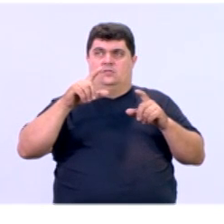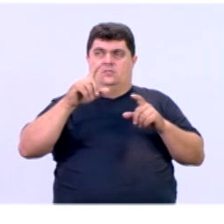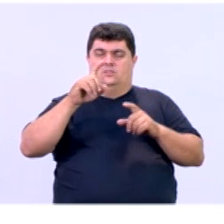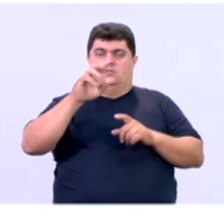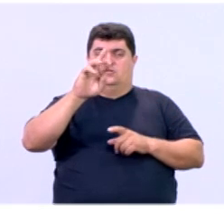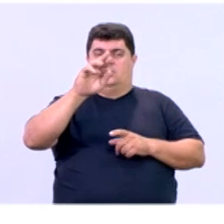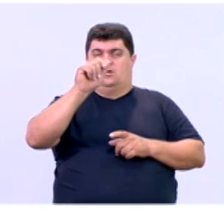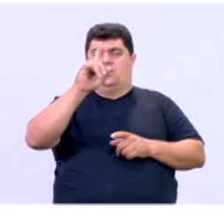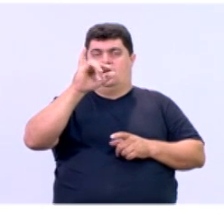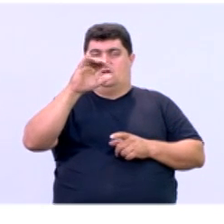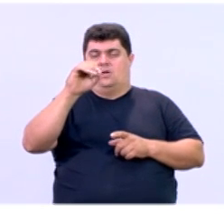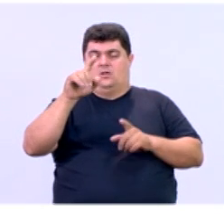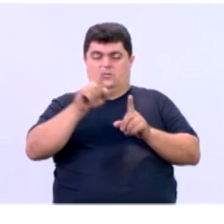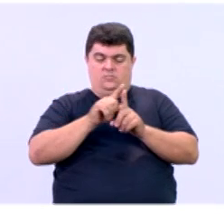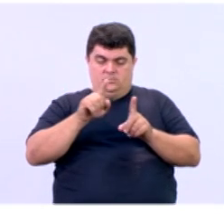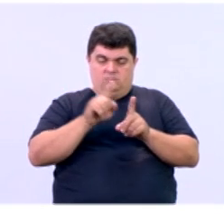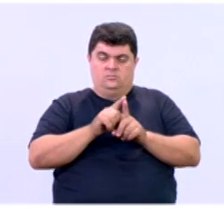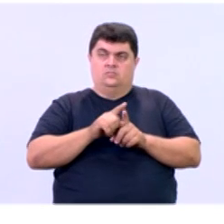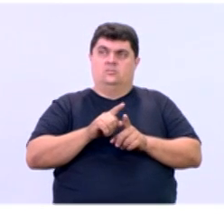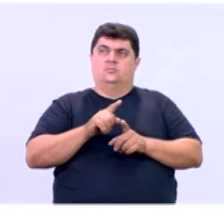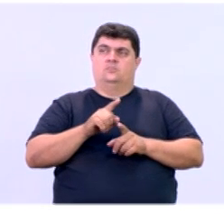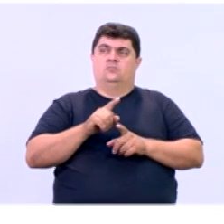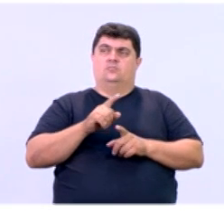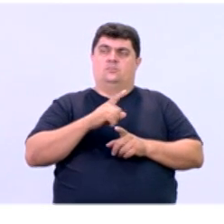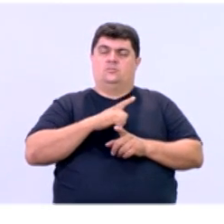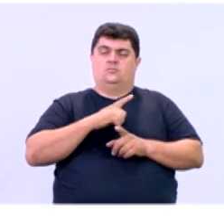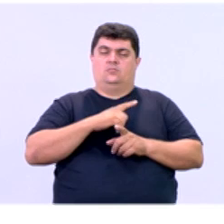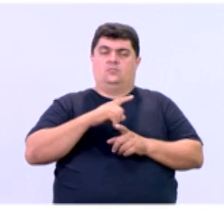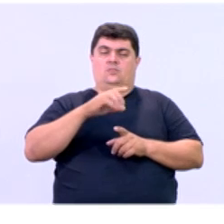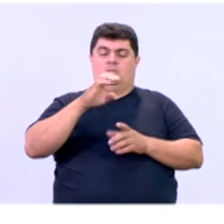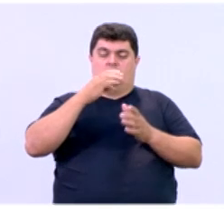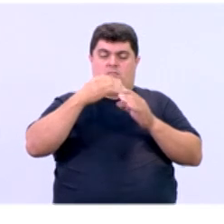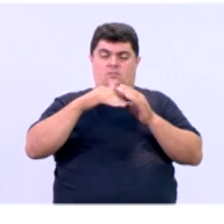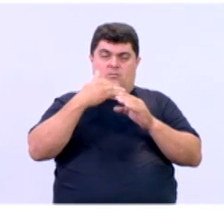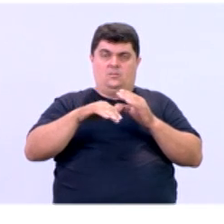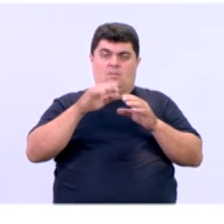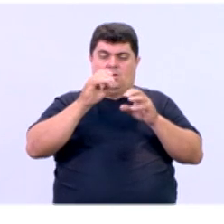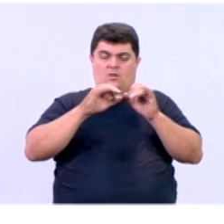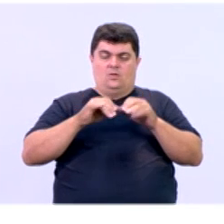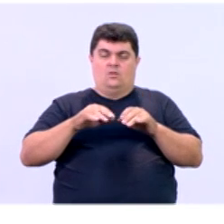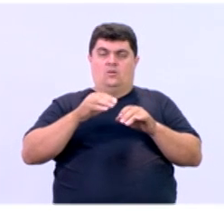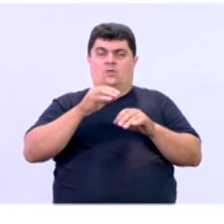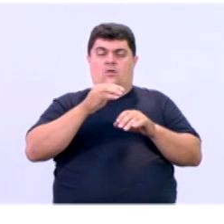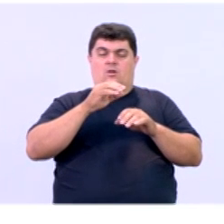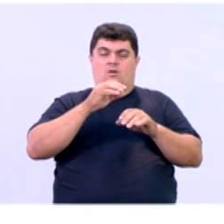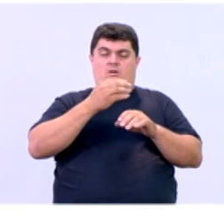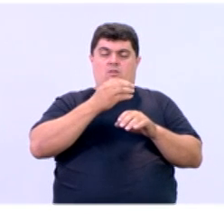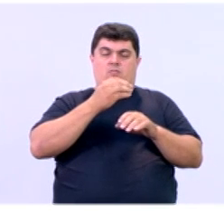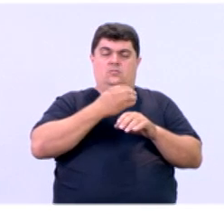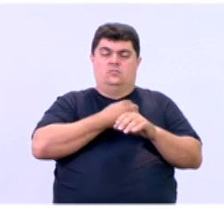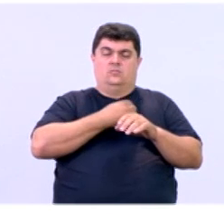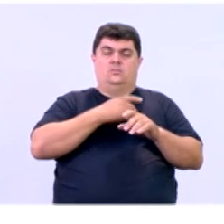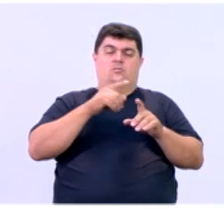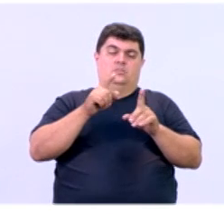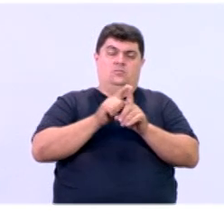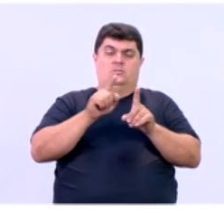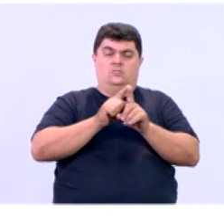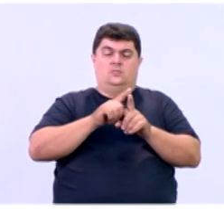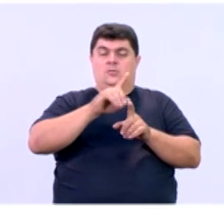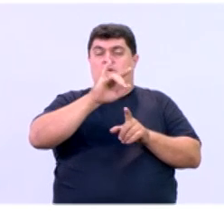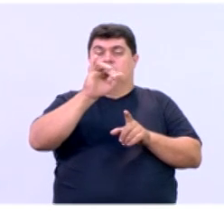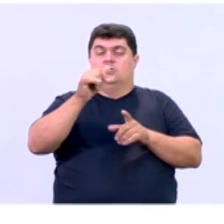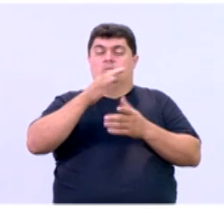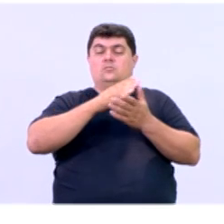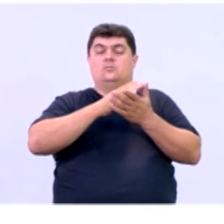posso escolher apenas um. Eu tenho um e-mail para ser digitado diferentemente. Eu tenho uma data